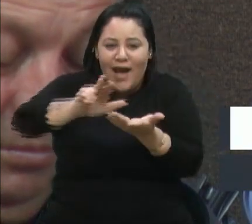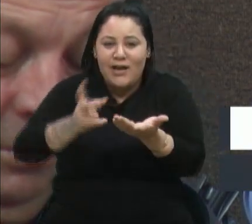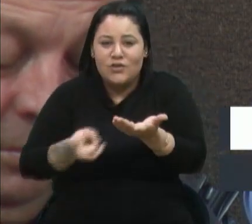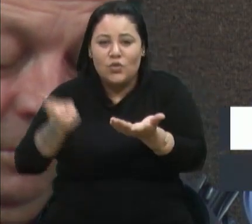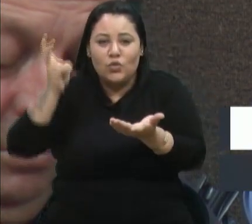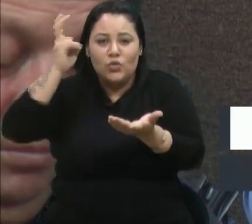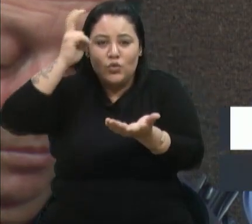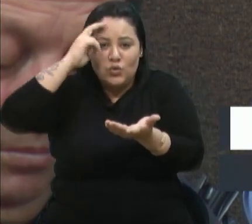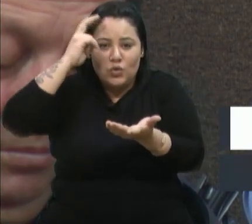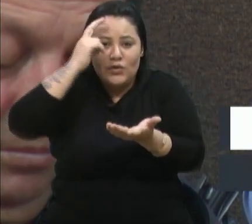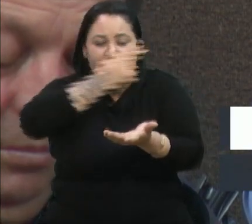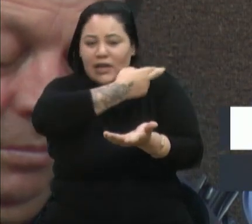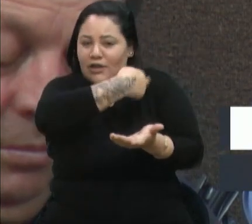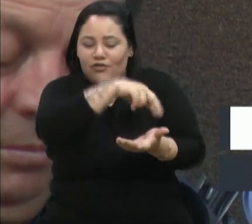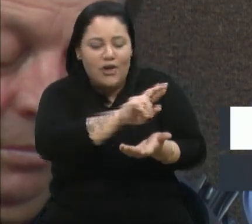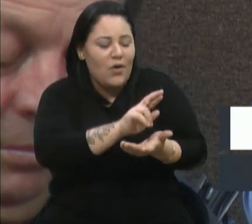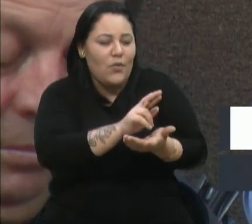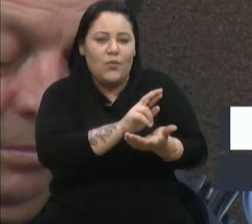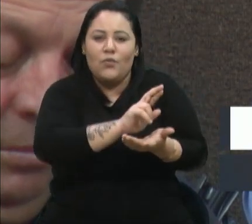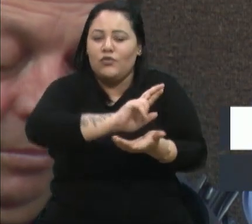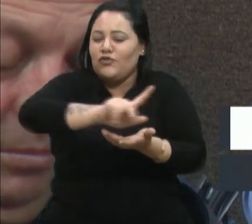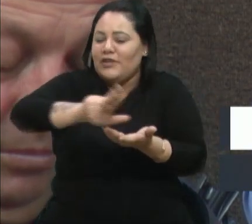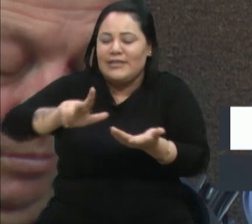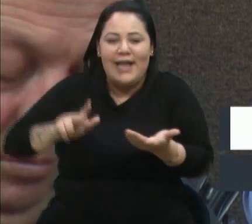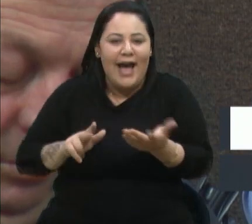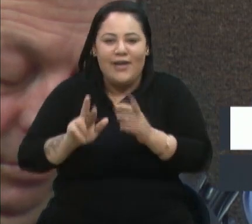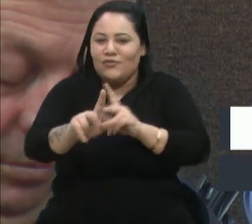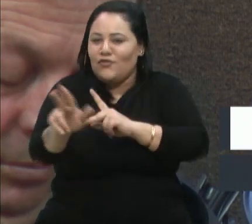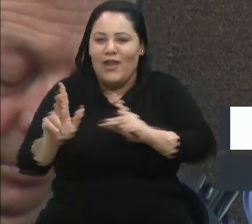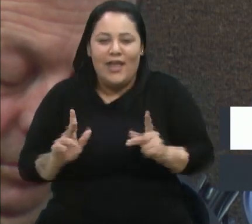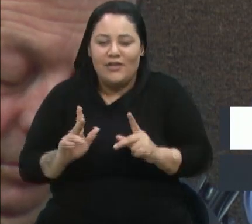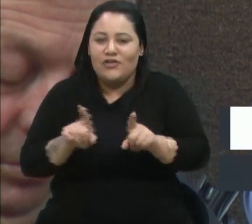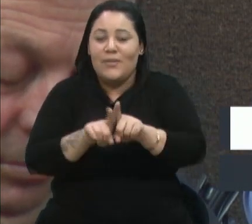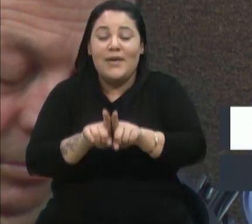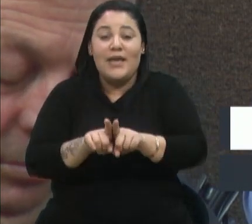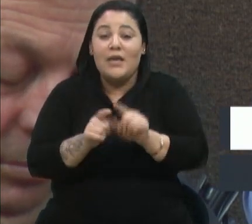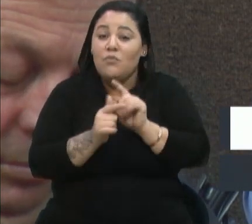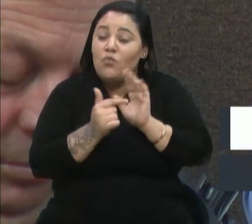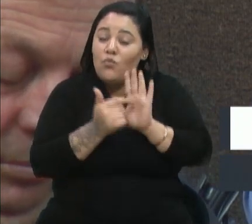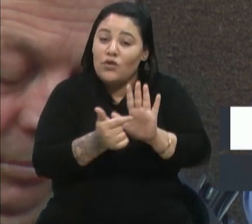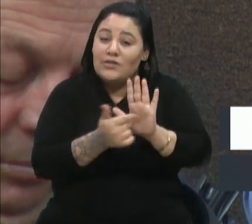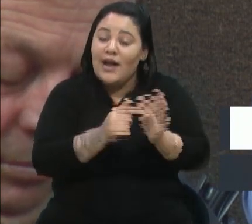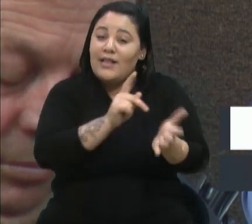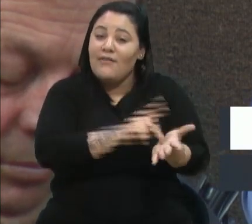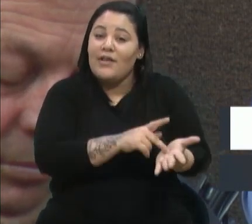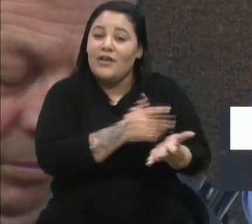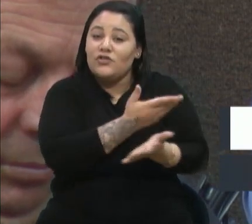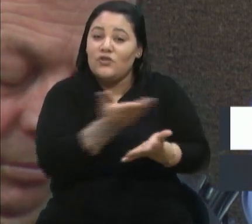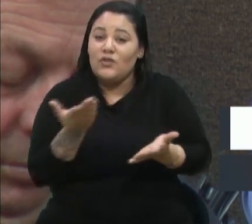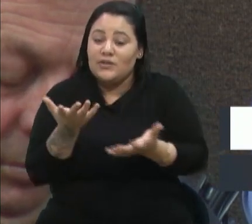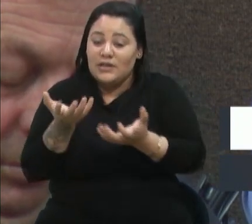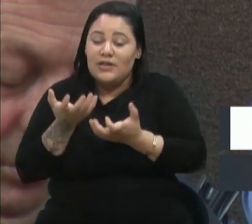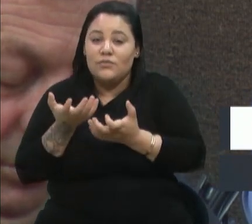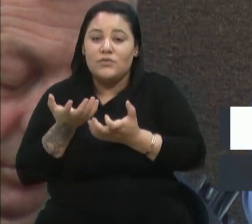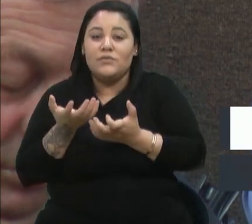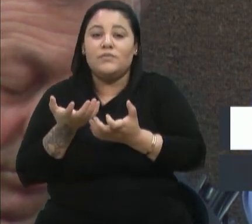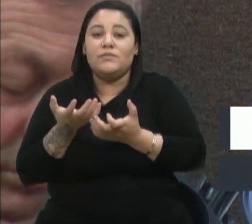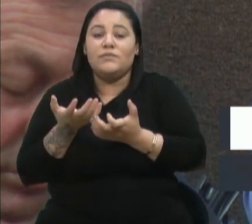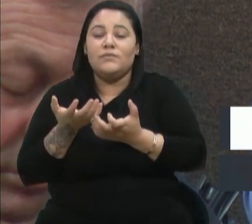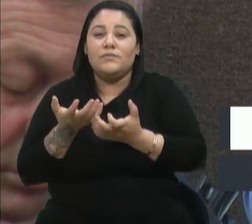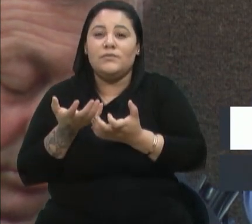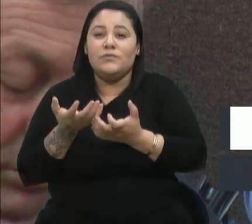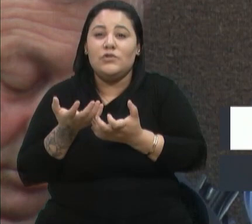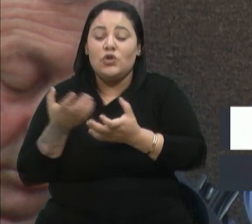qualquer tipo de cultura, e também demonstrar que, de fato, a gente quer demonstrar que